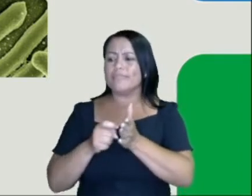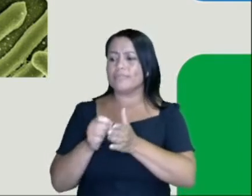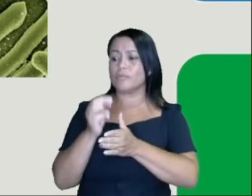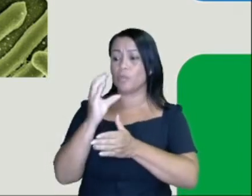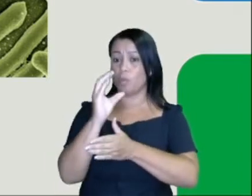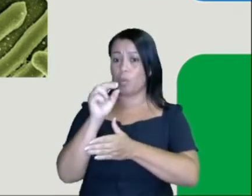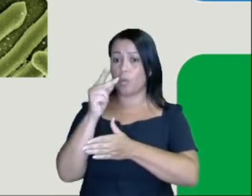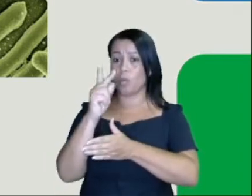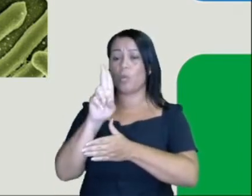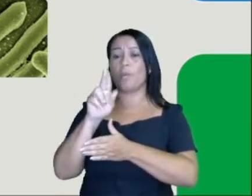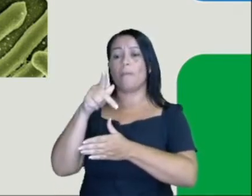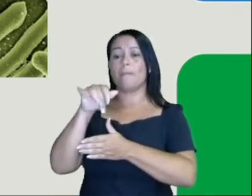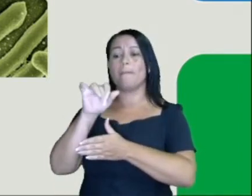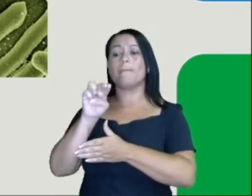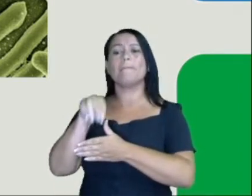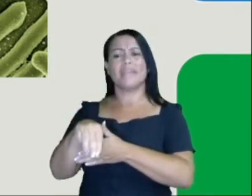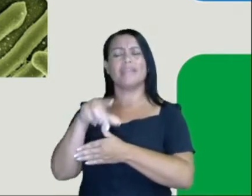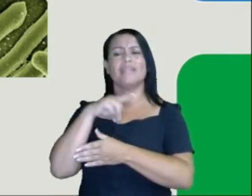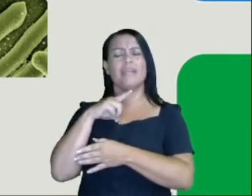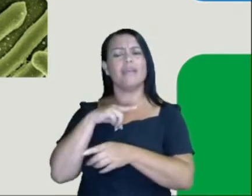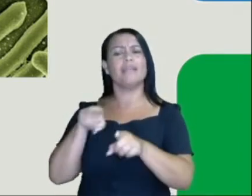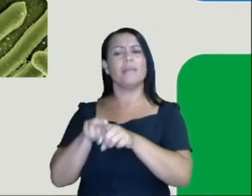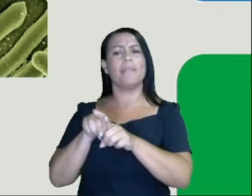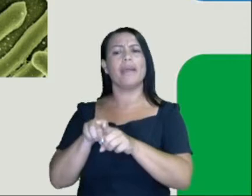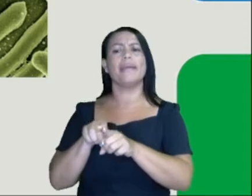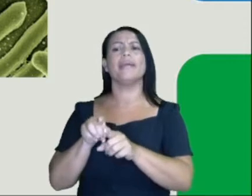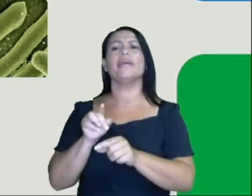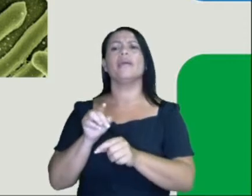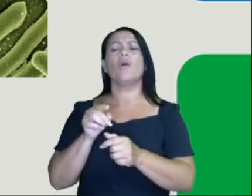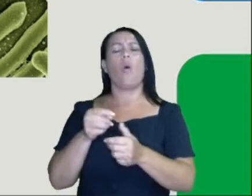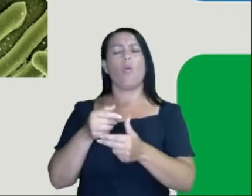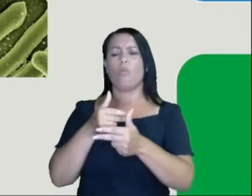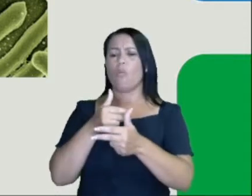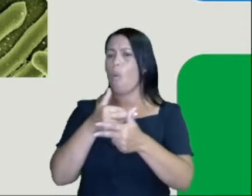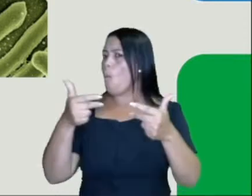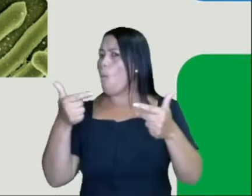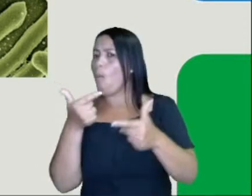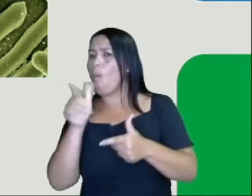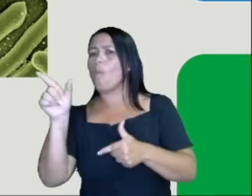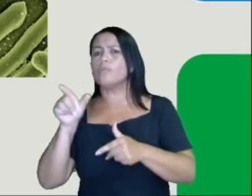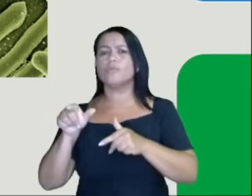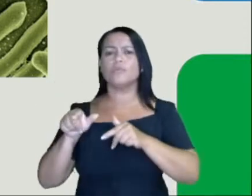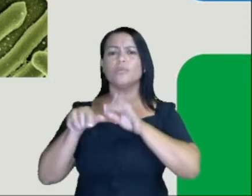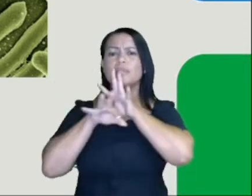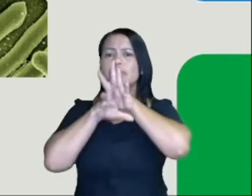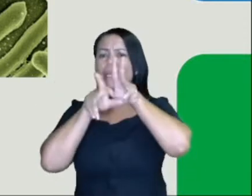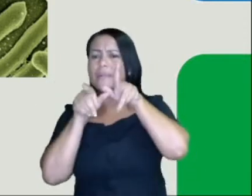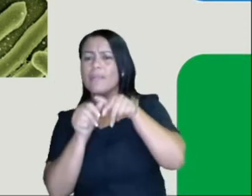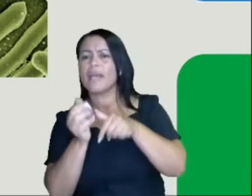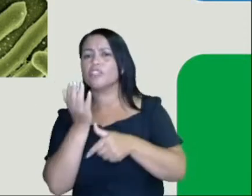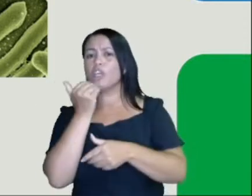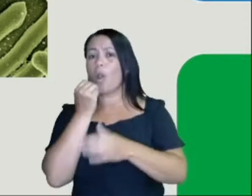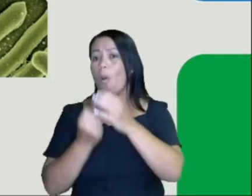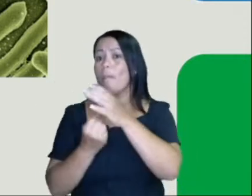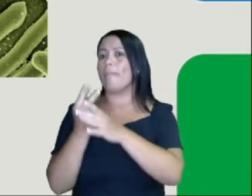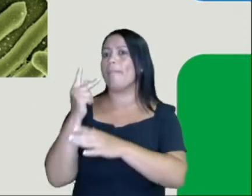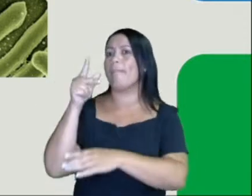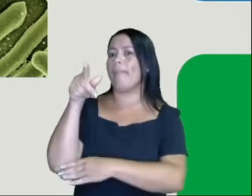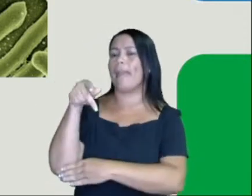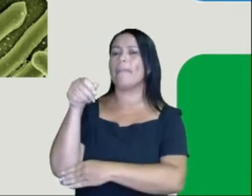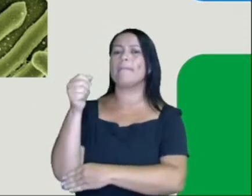organismo. Tanto o cupim como todos os animais que se alimentam de plantas possuem em